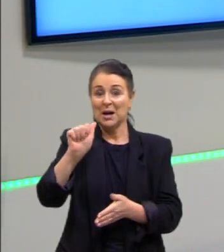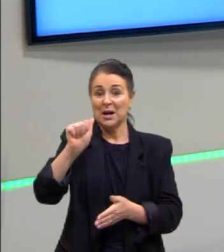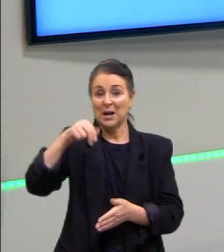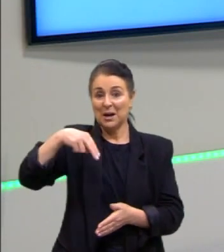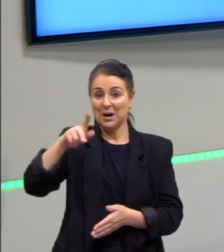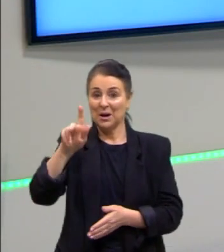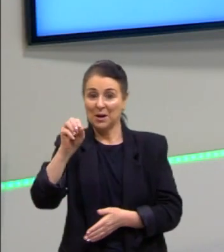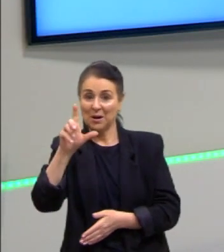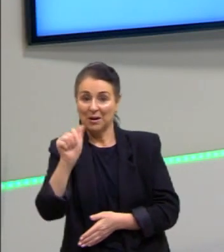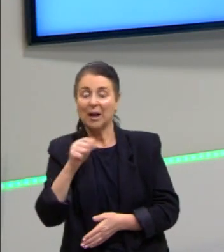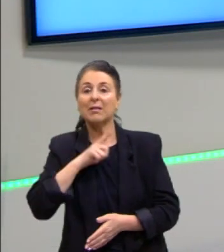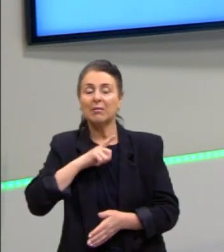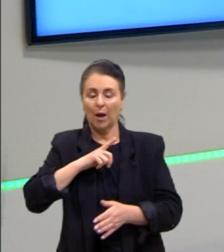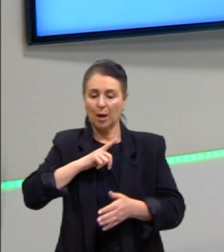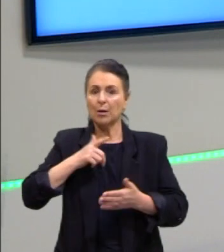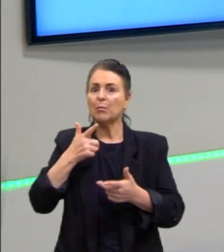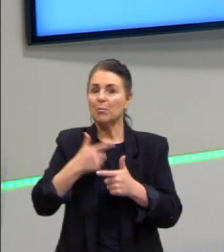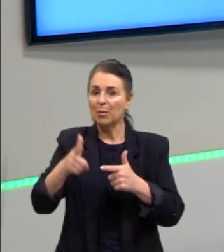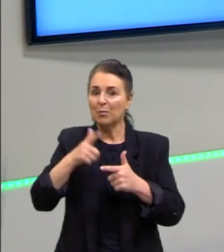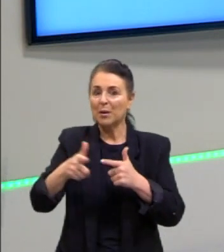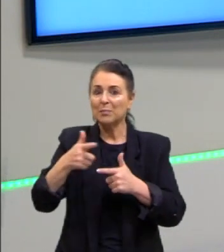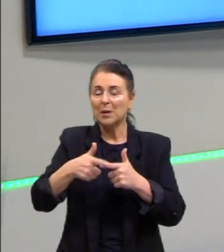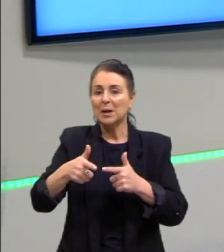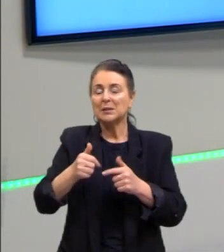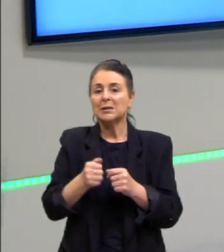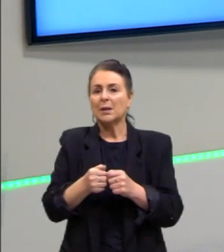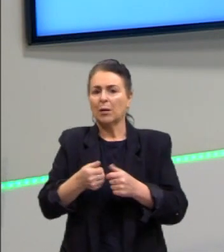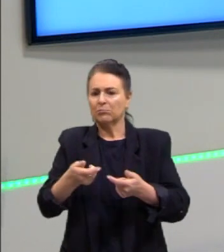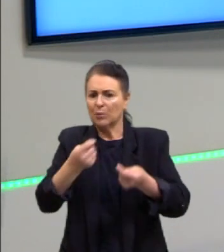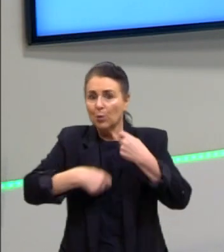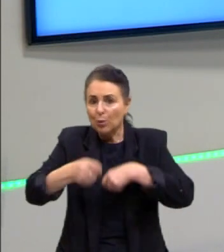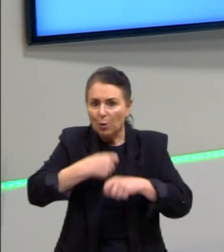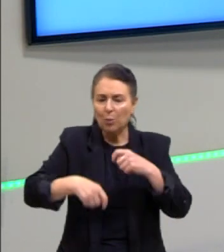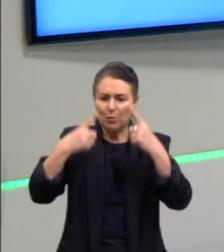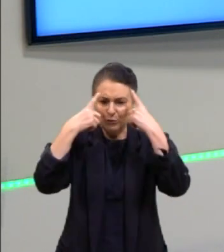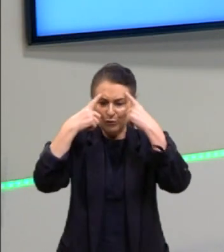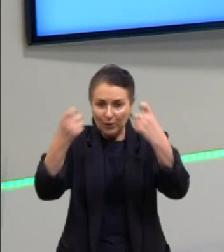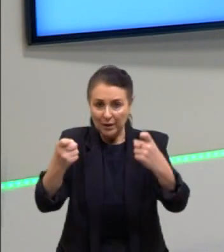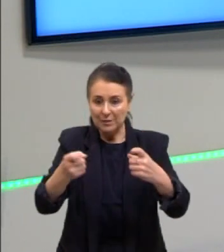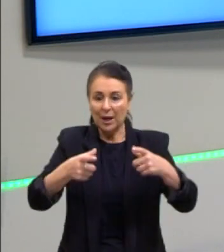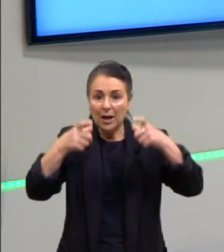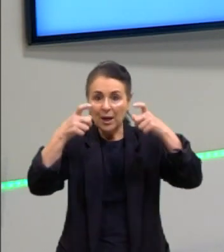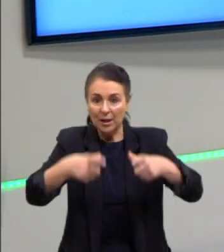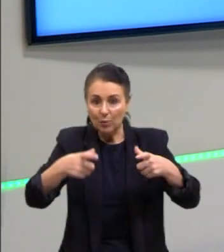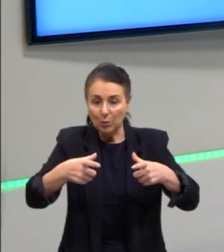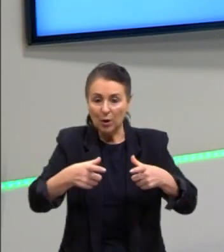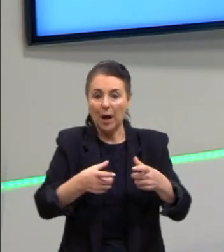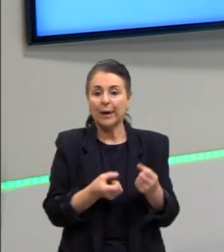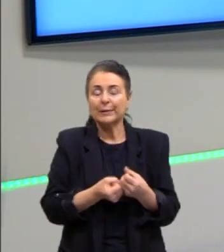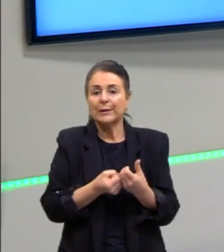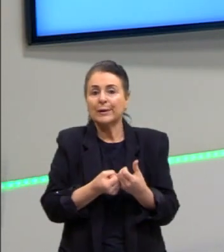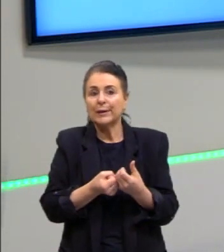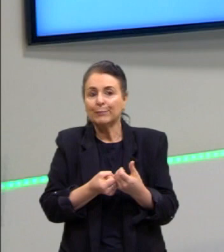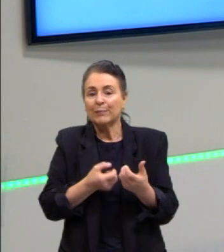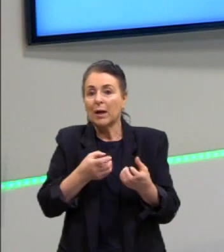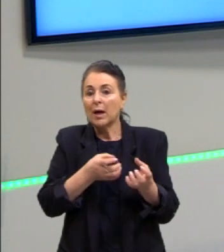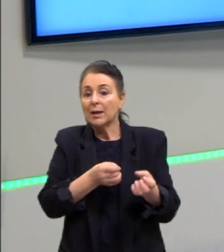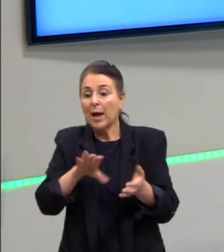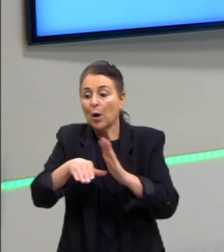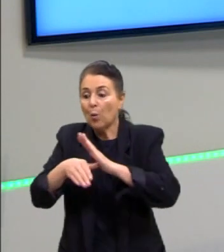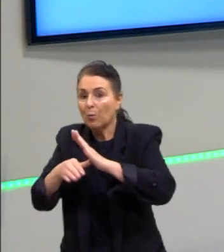muitos problemas econômicos tem muitos problemas de violência né era um lugar para onde se traficavam muitas armas